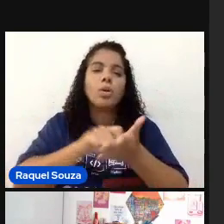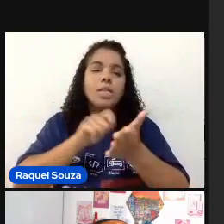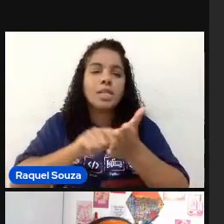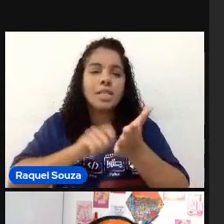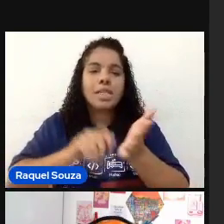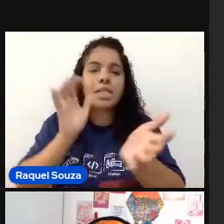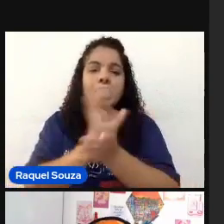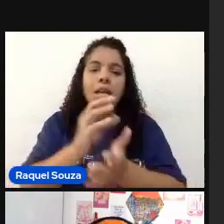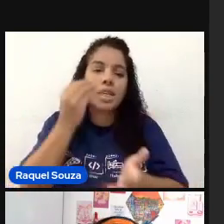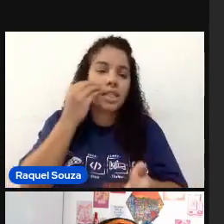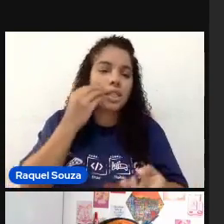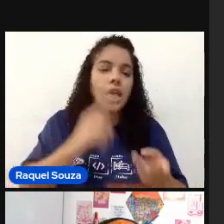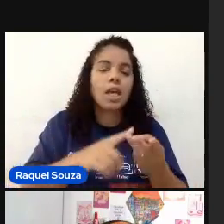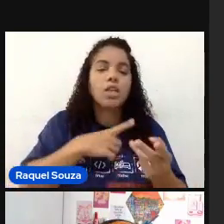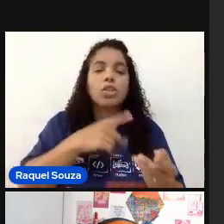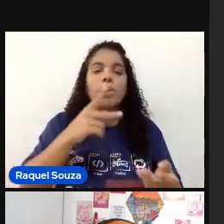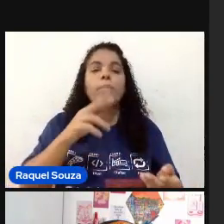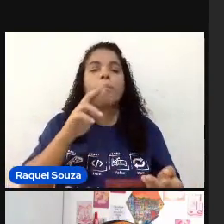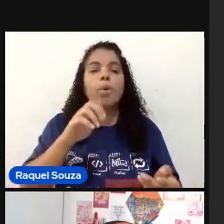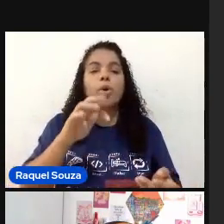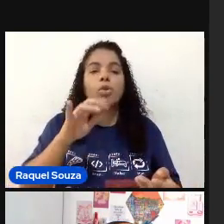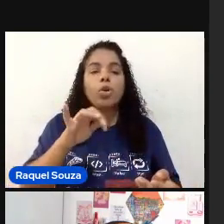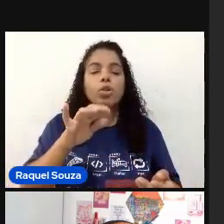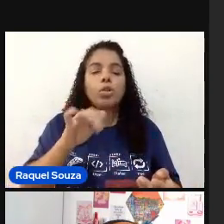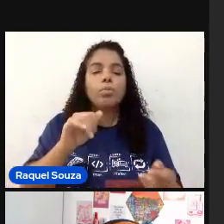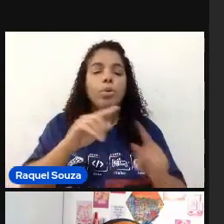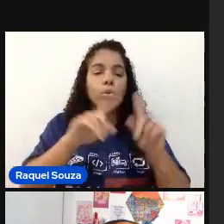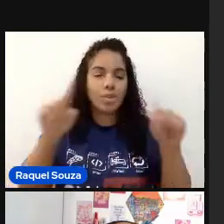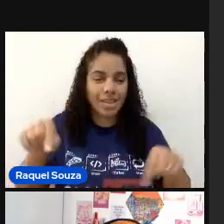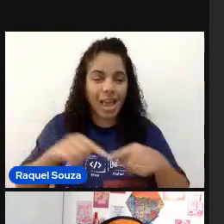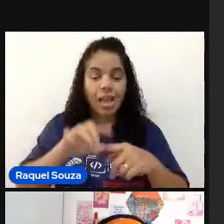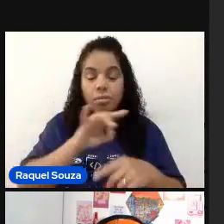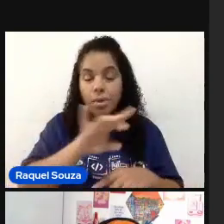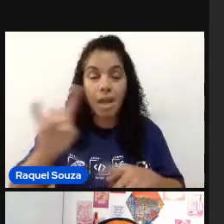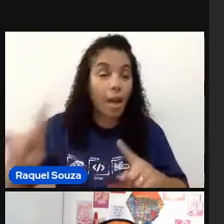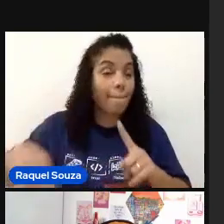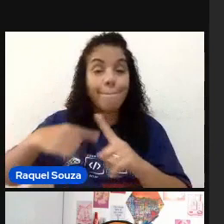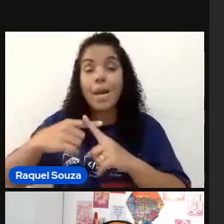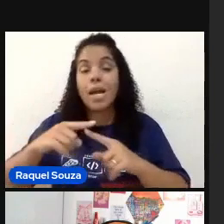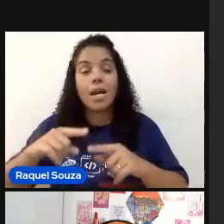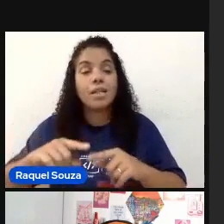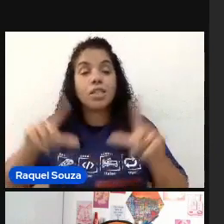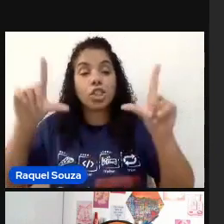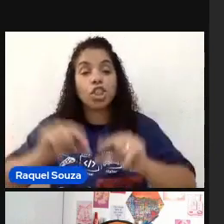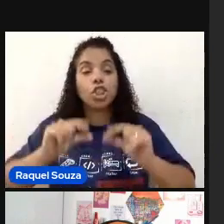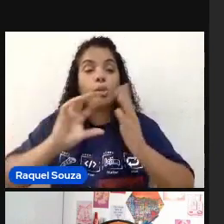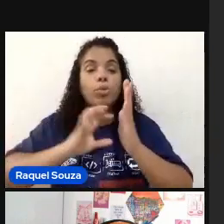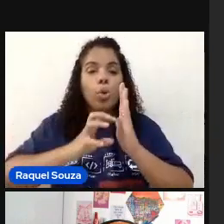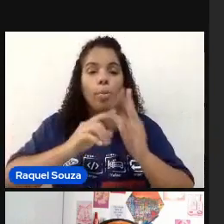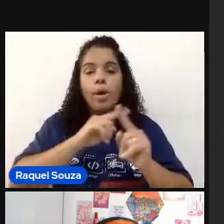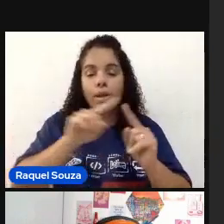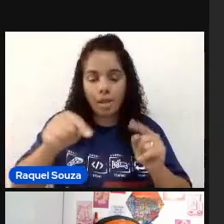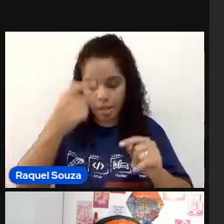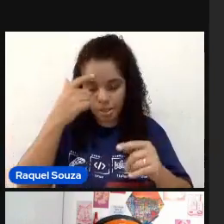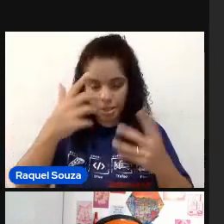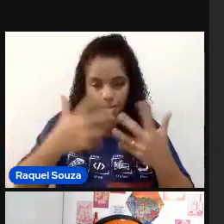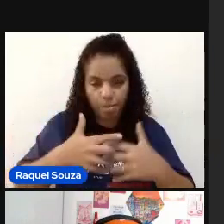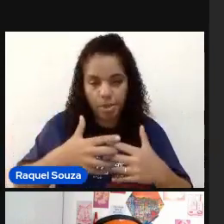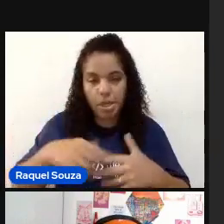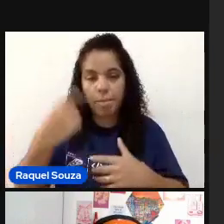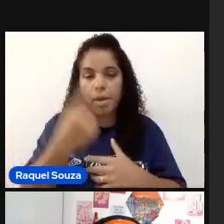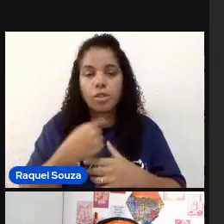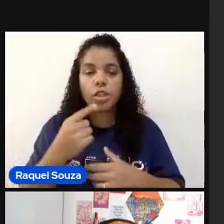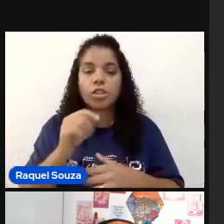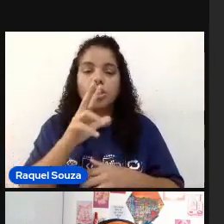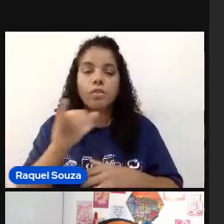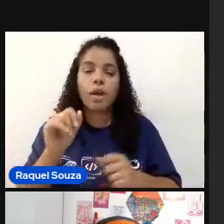teste, seja o protótipo de tela, para que cada vez a gente tenha menos bugs. É nesse pensamento que a gente